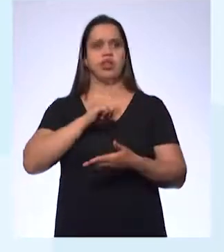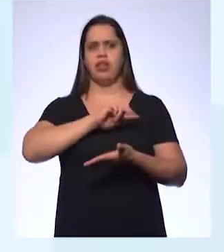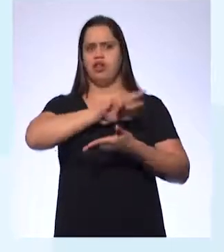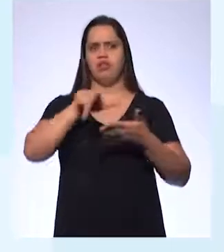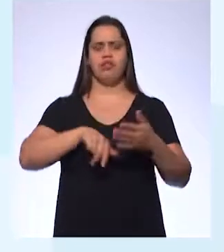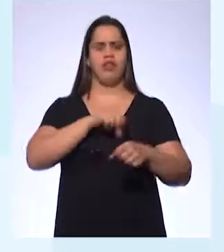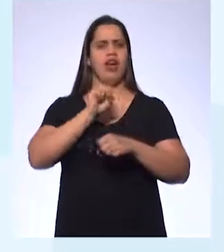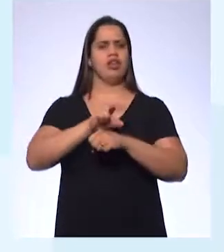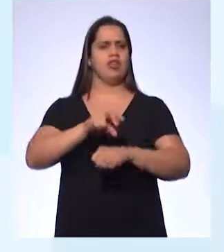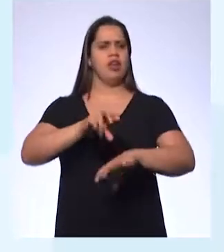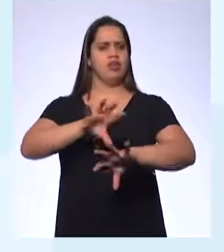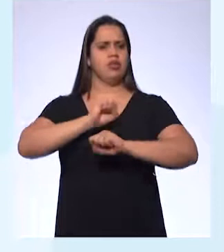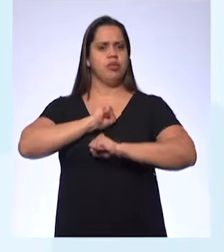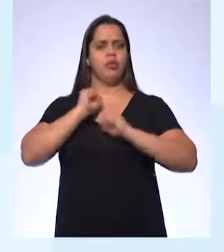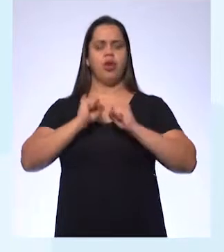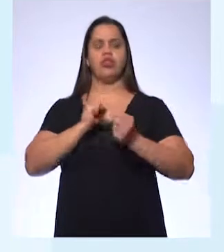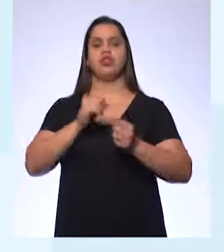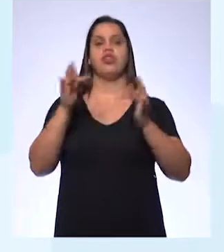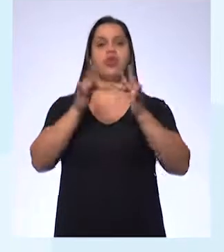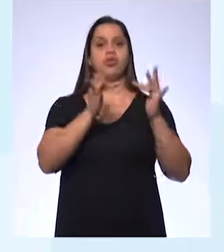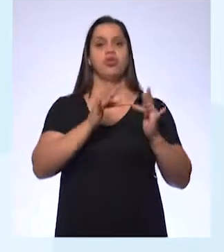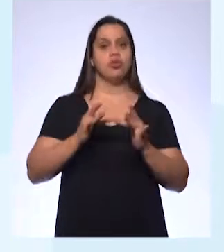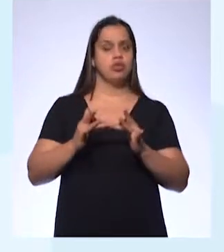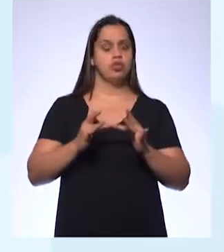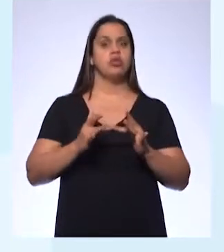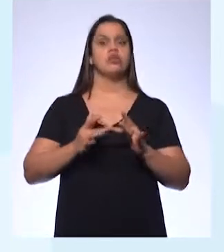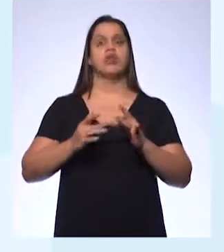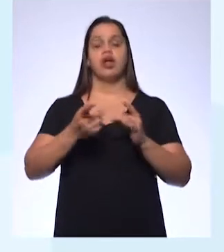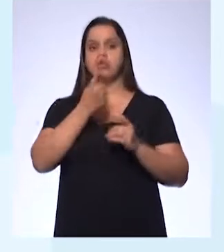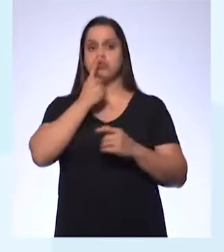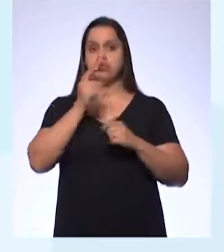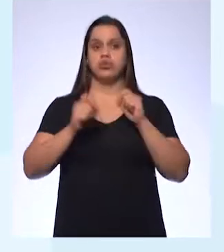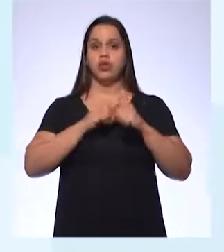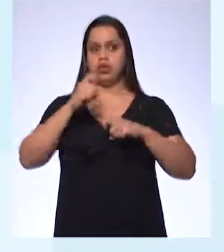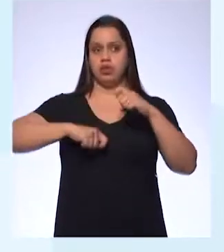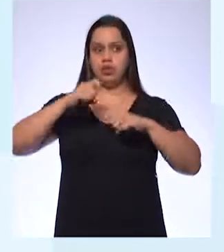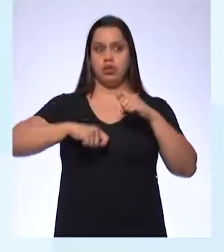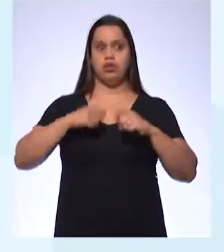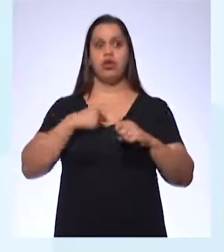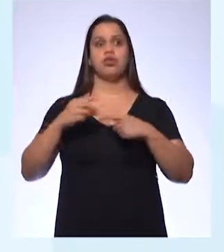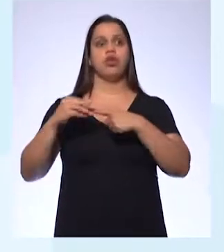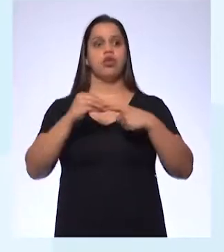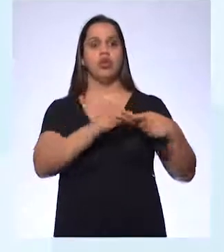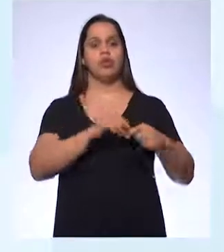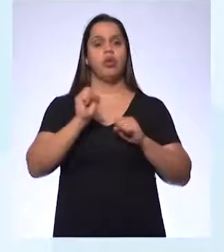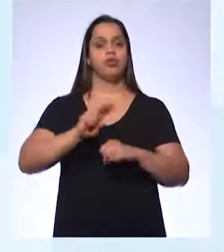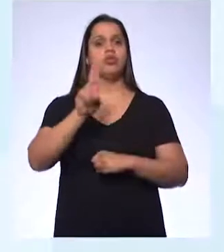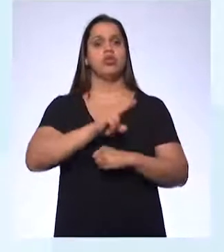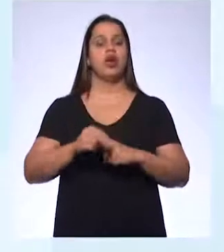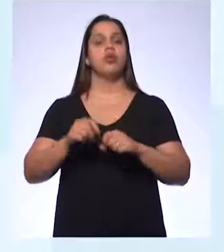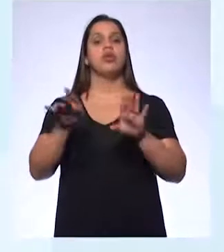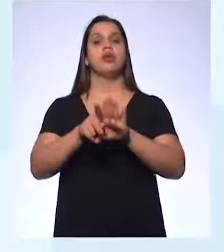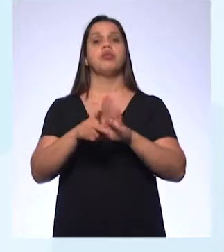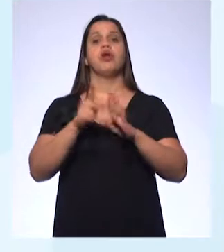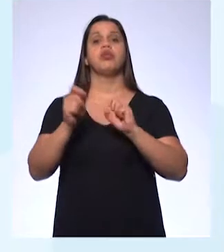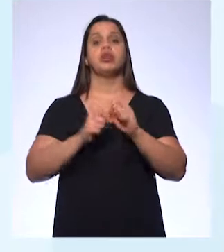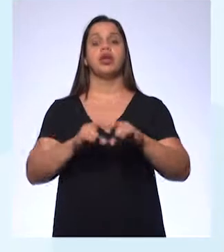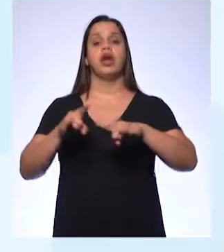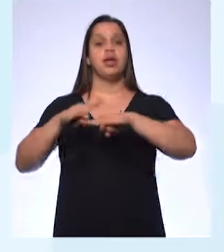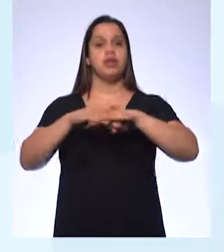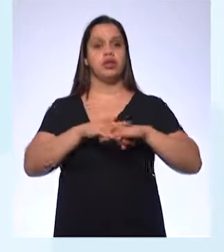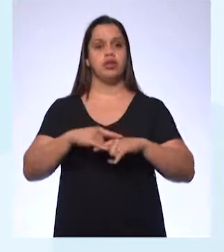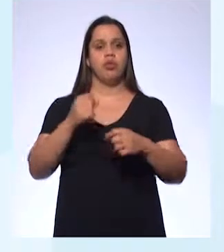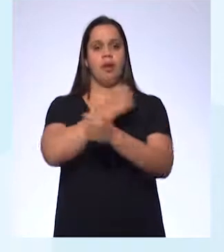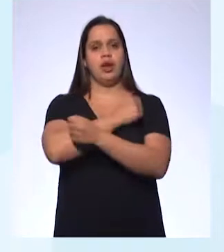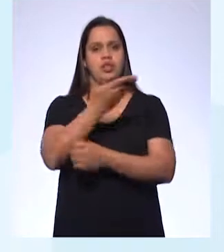infecções que podem ser transmitidas através do contato íntimo e algumas são causadas por protozoários. A melhor forma de prevenção é usar preservativo. Gente, um